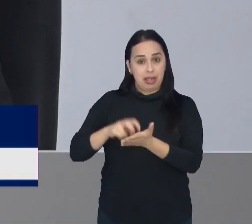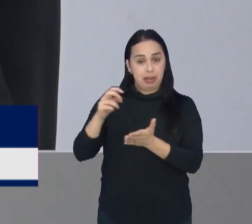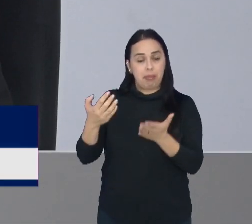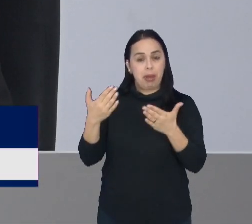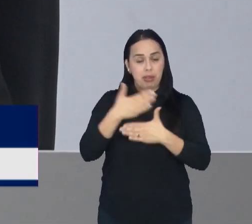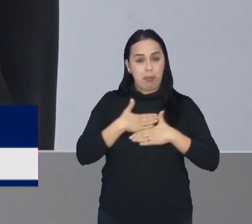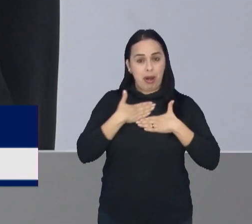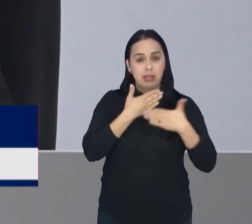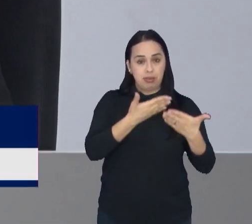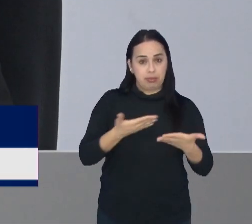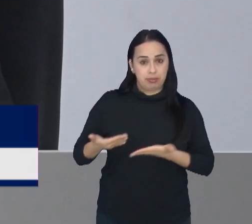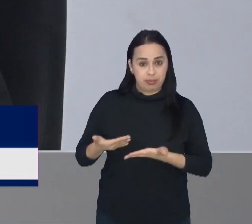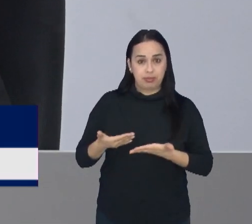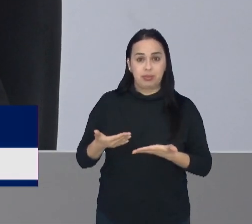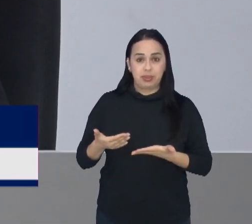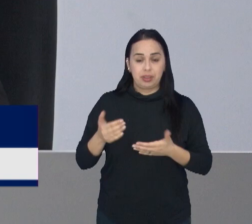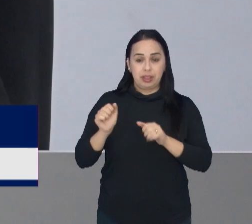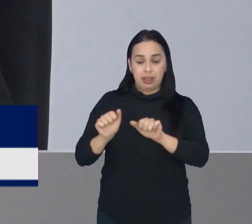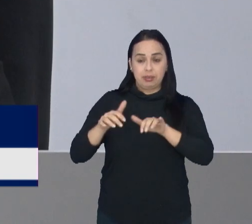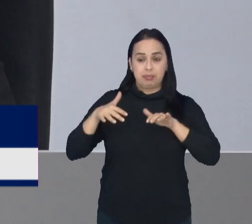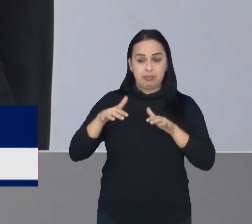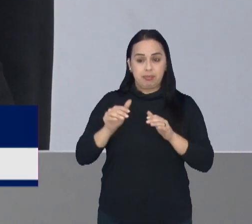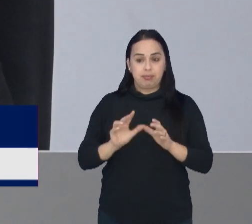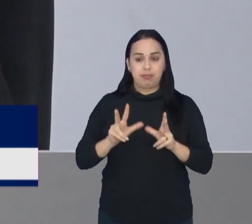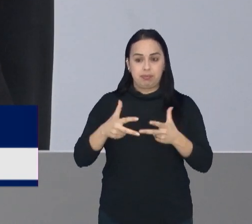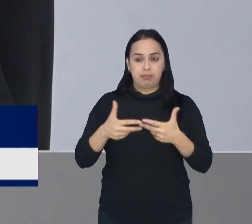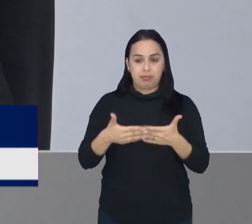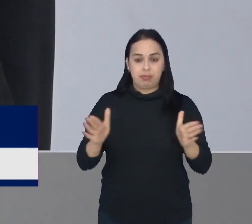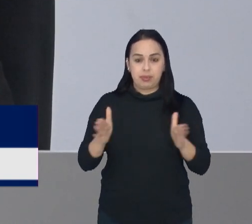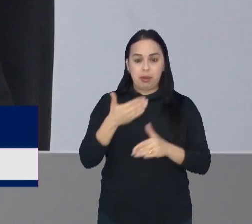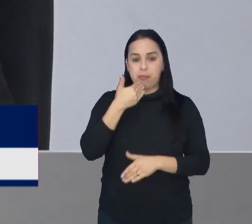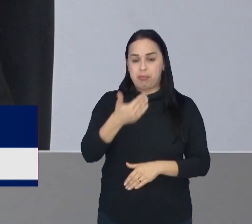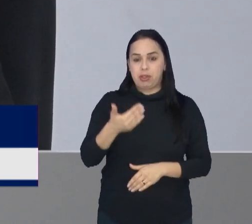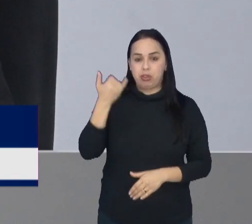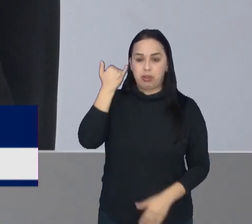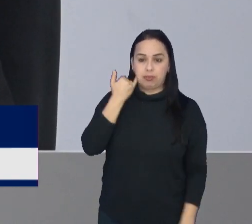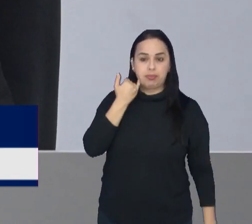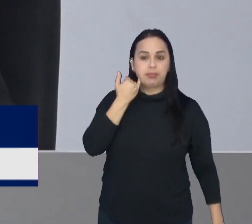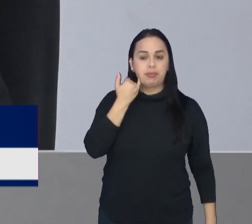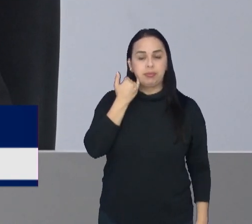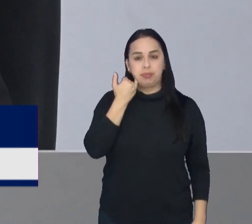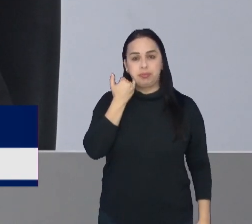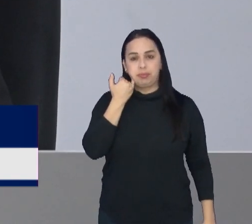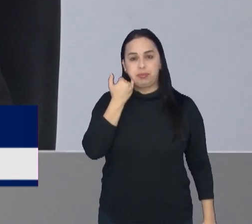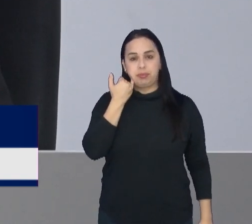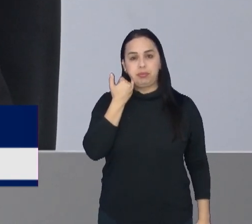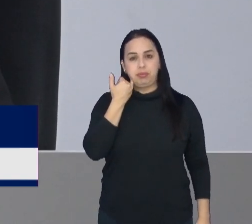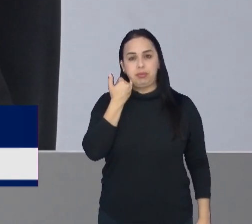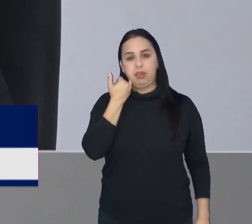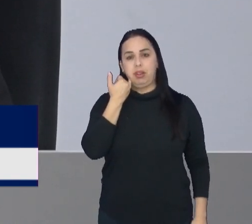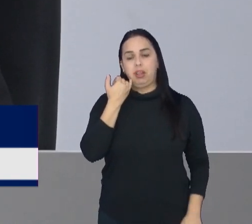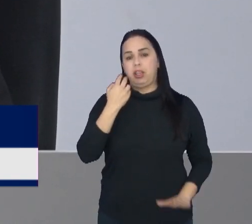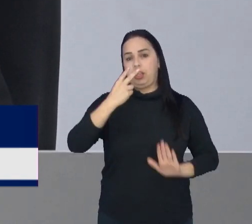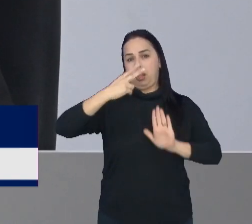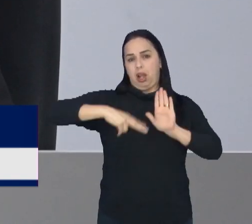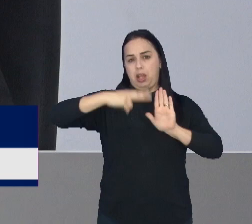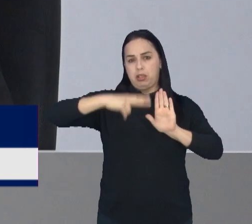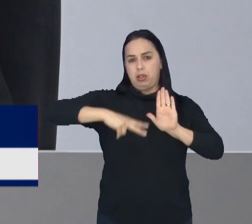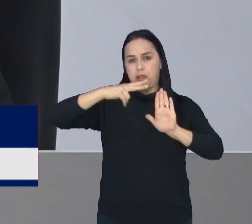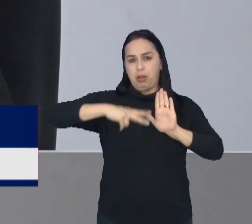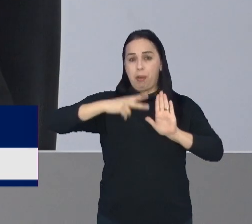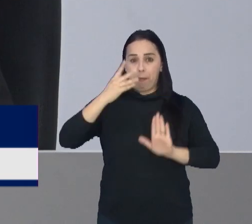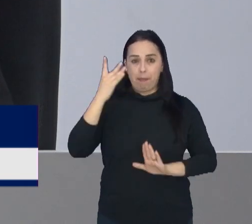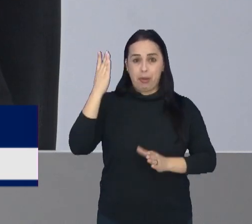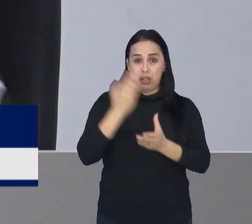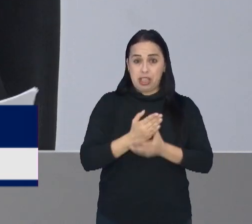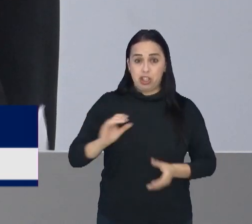prazer receber vocês aqui nessa Casa do Povo. Solicito ao nobre vereador Zé Luiz Nunes que faça a leitura dos processos novos